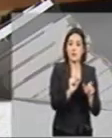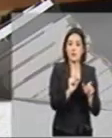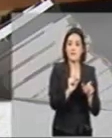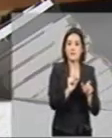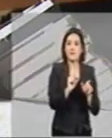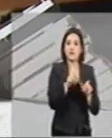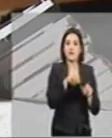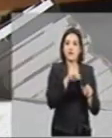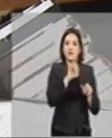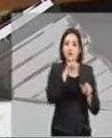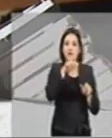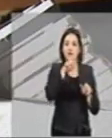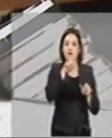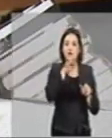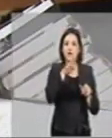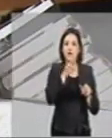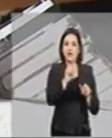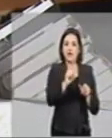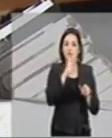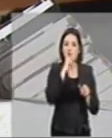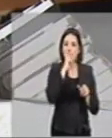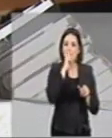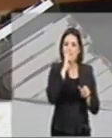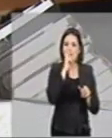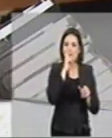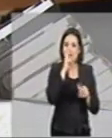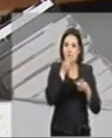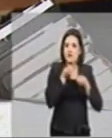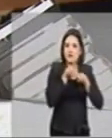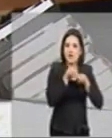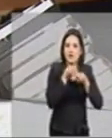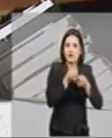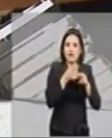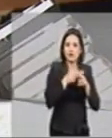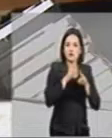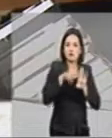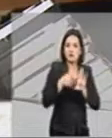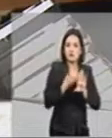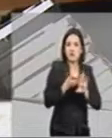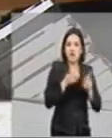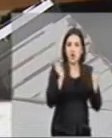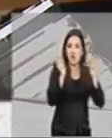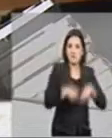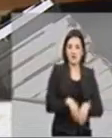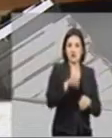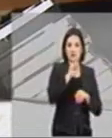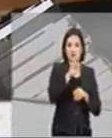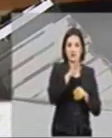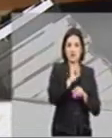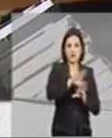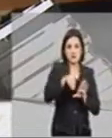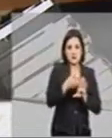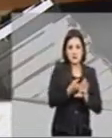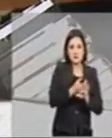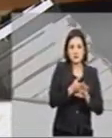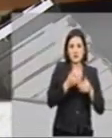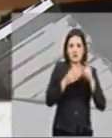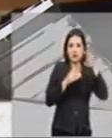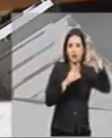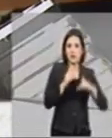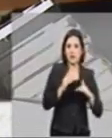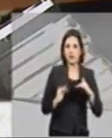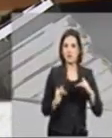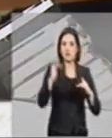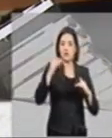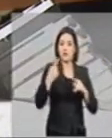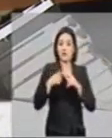burlar a... Inicia o voto o ministro Ricardo Lewandowski. Ao colocar como investigados apenas os policiais